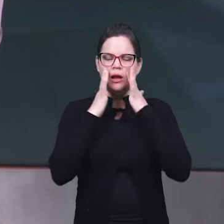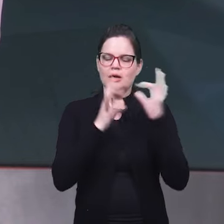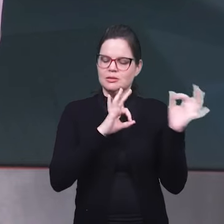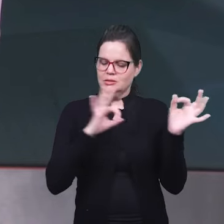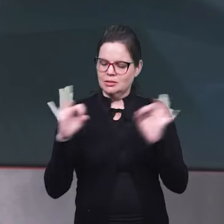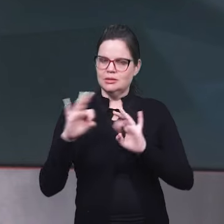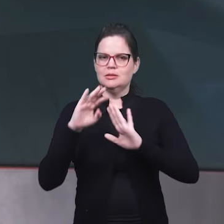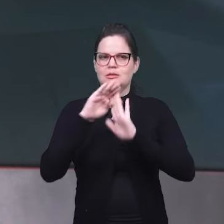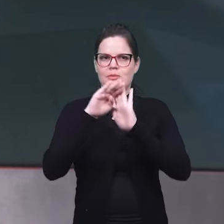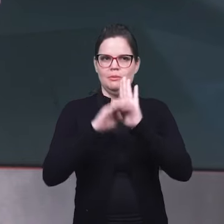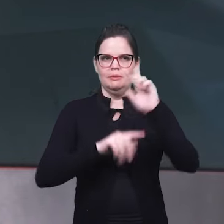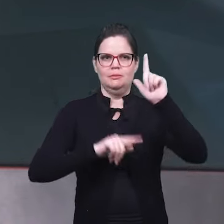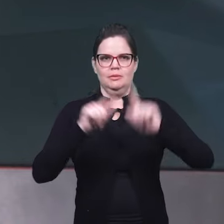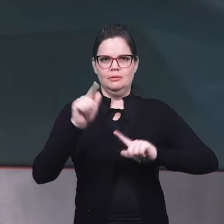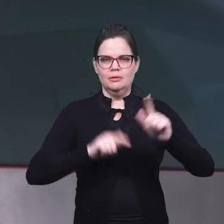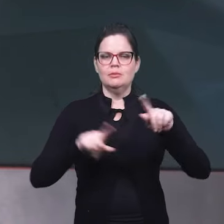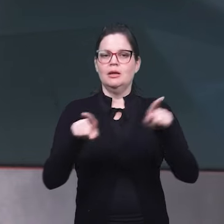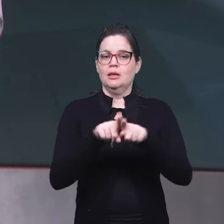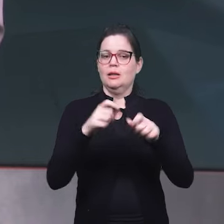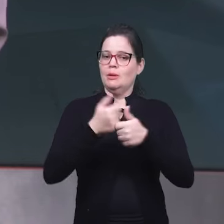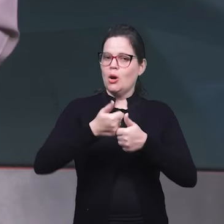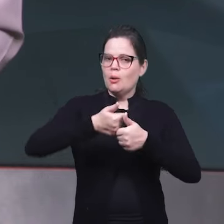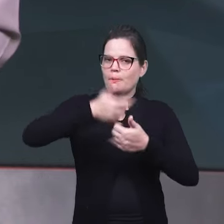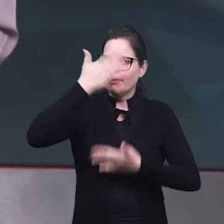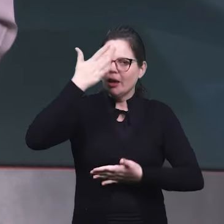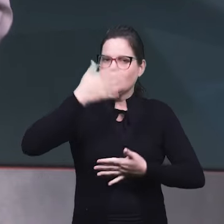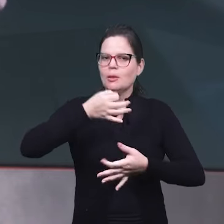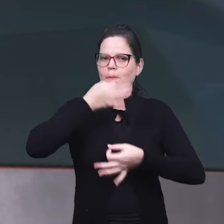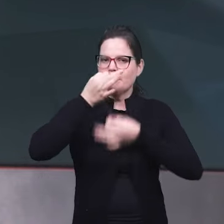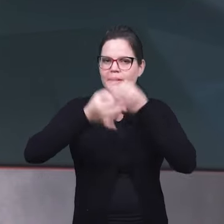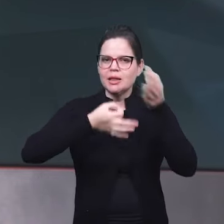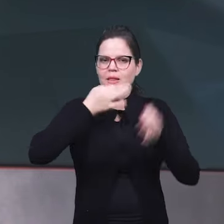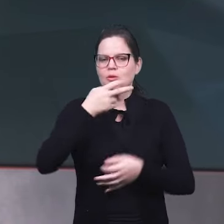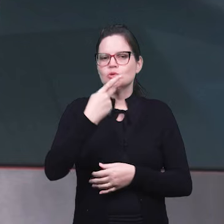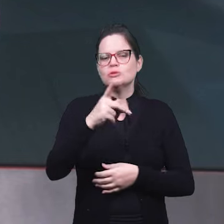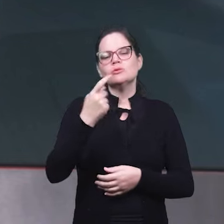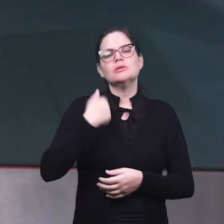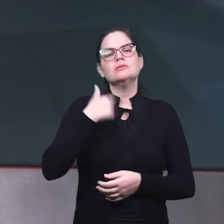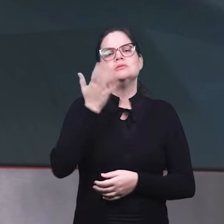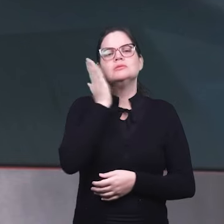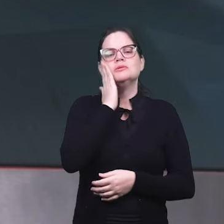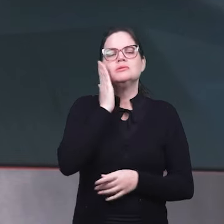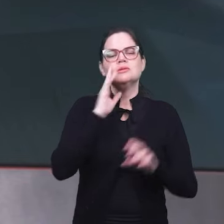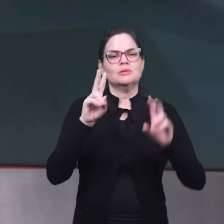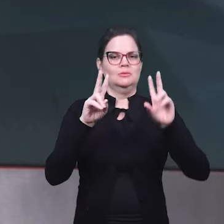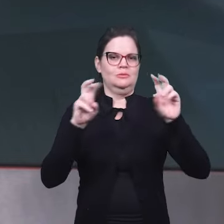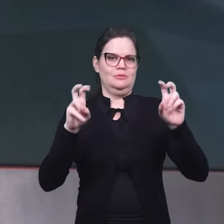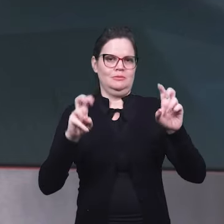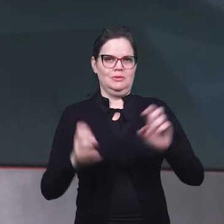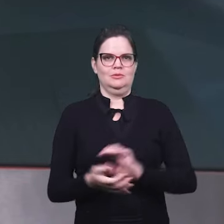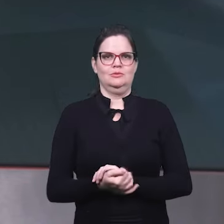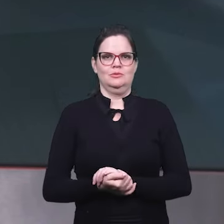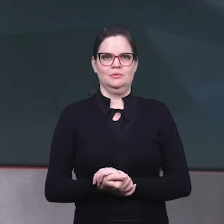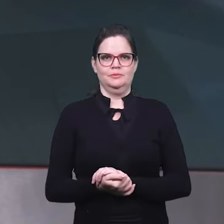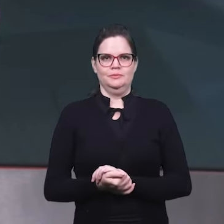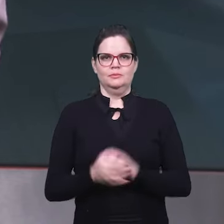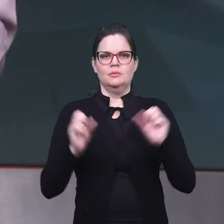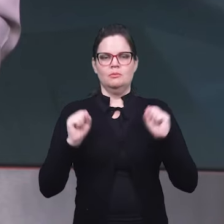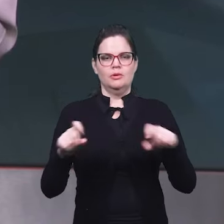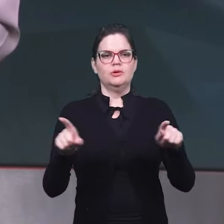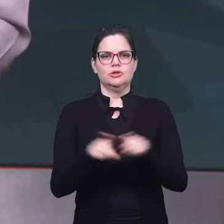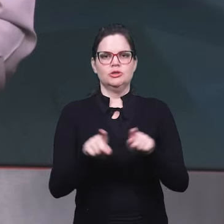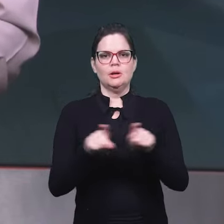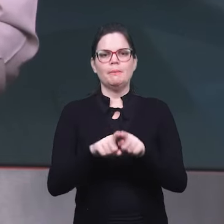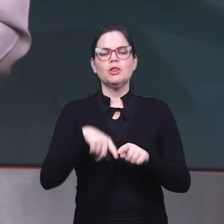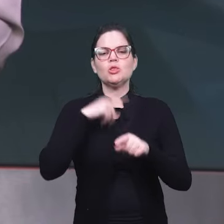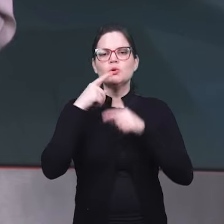nesse momento. Assista aos programas, comente sobre o que você entendeu